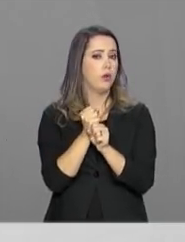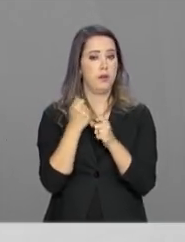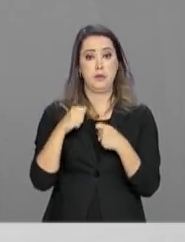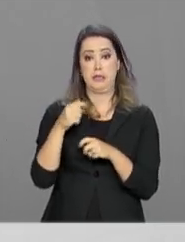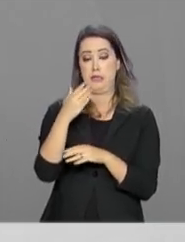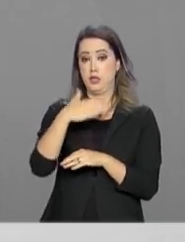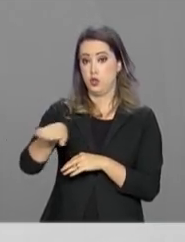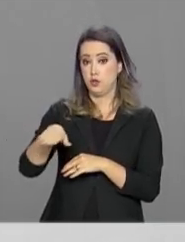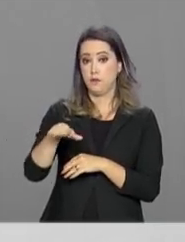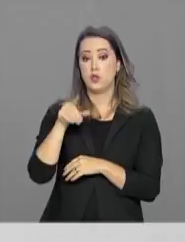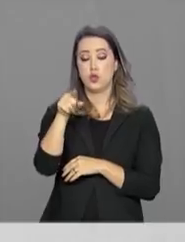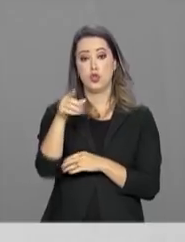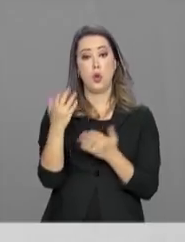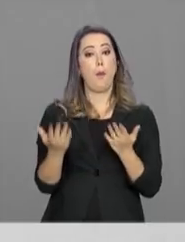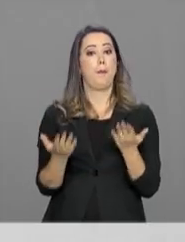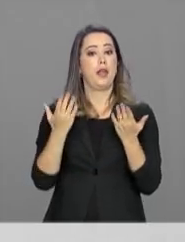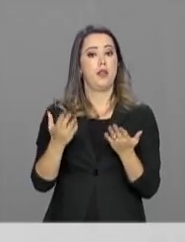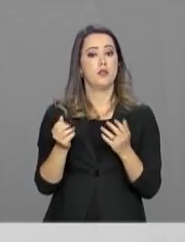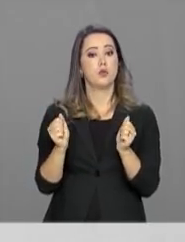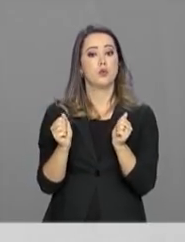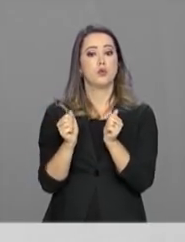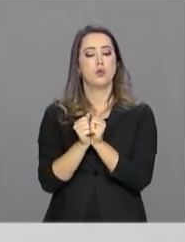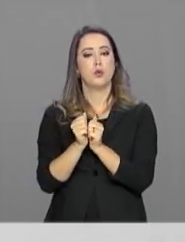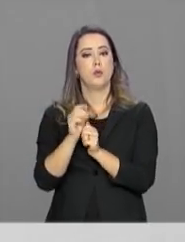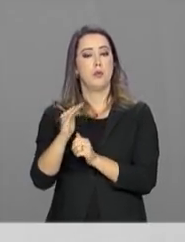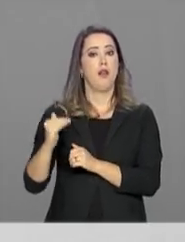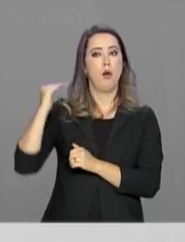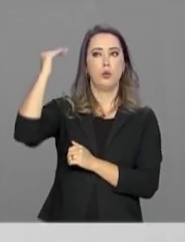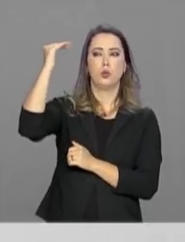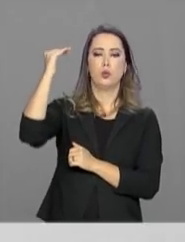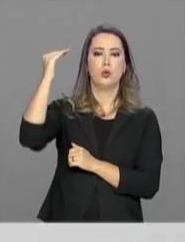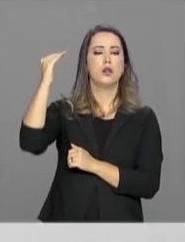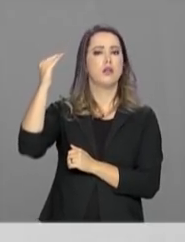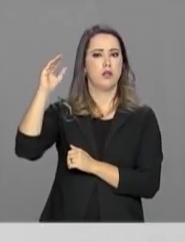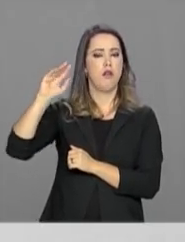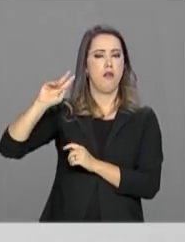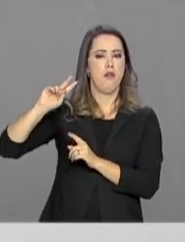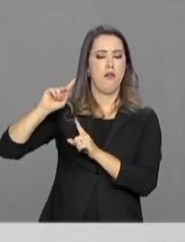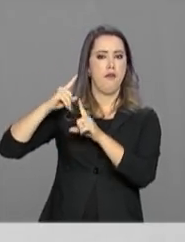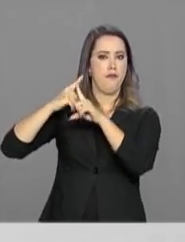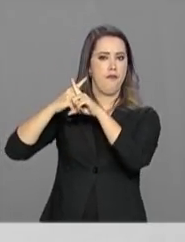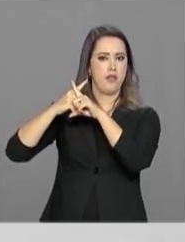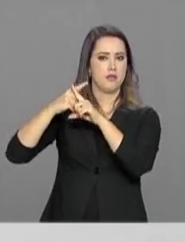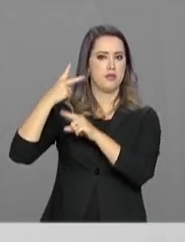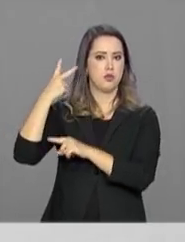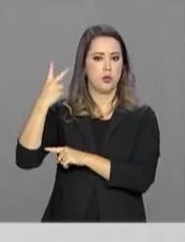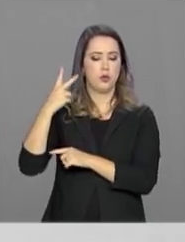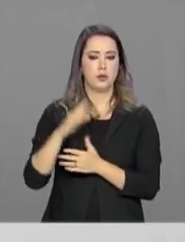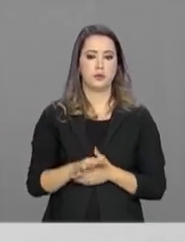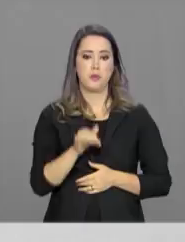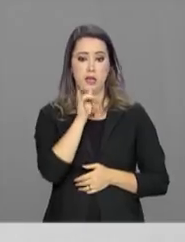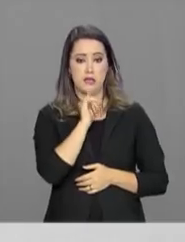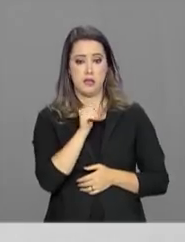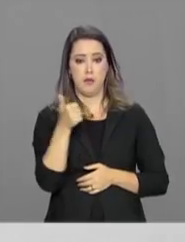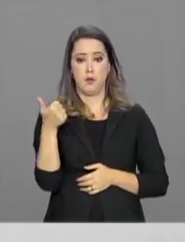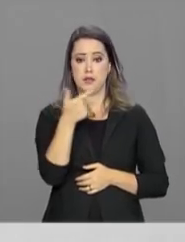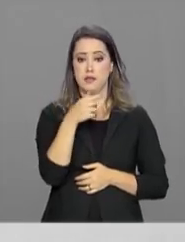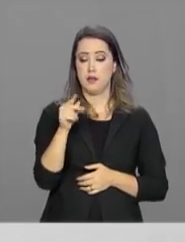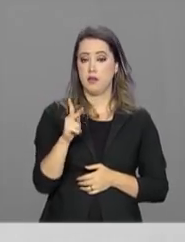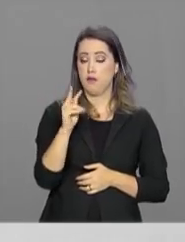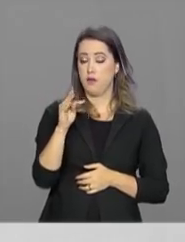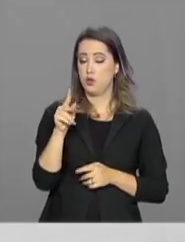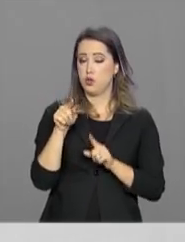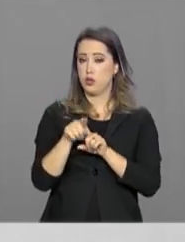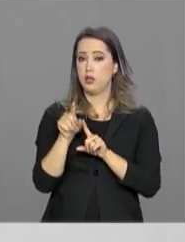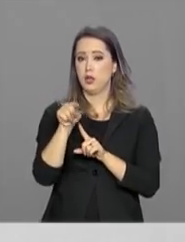seu peso pela sua altura ao quadrado uma pessoa que pese 120 quilos por exemplo e tenha um metro e 60 de altura